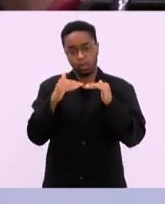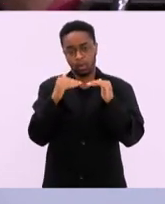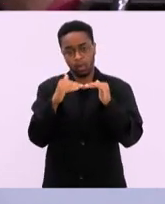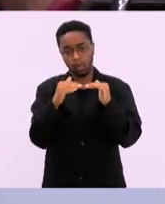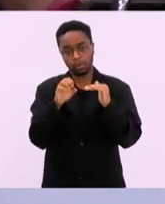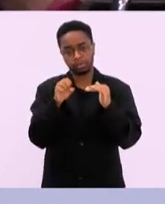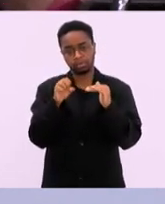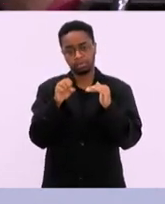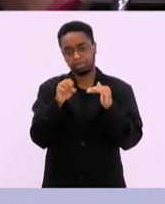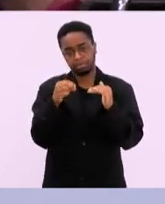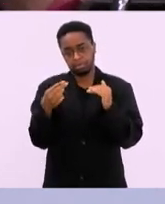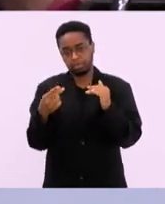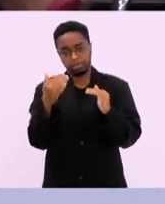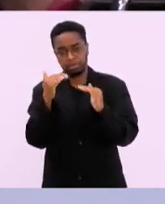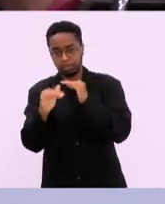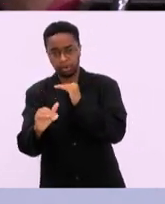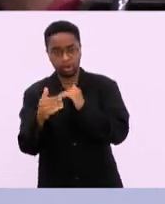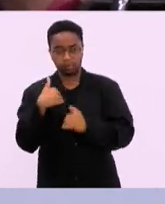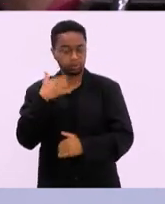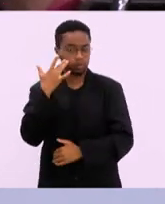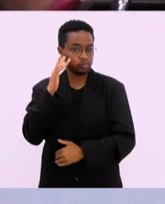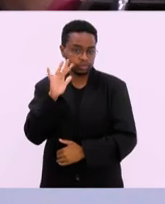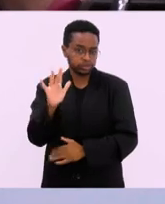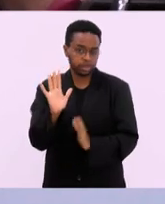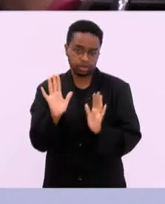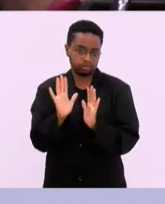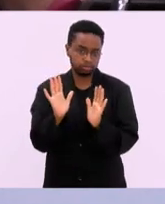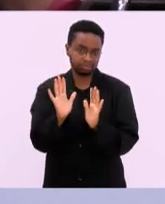argumentam favoravelmente. Eu não sei dizer o mérito.